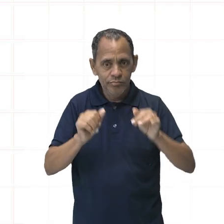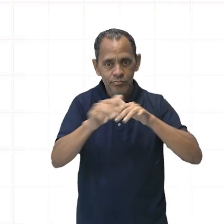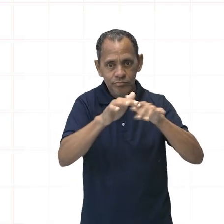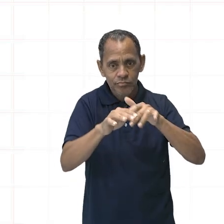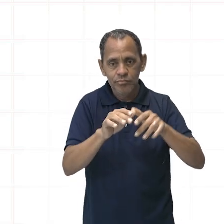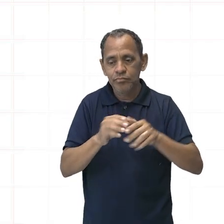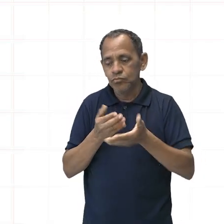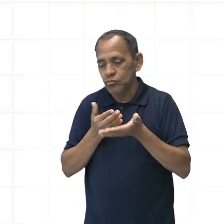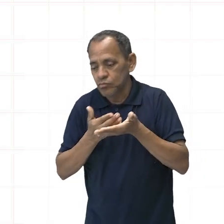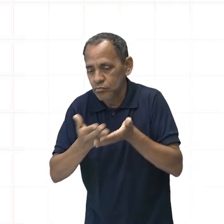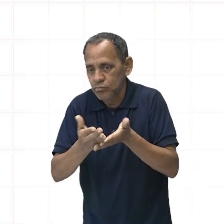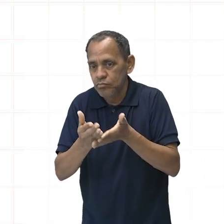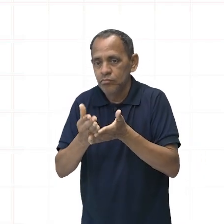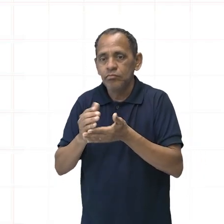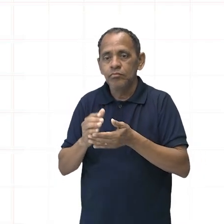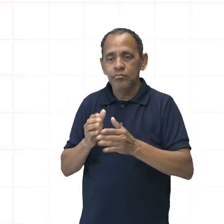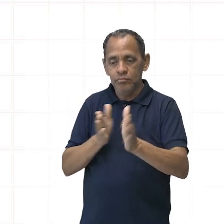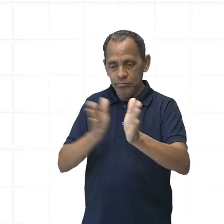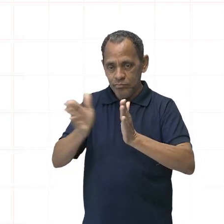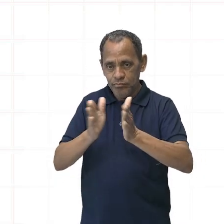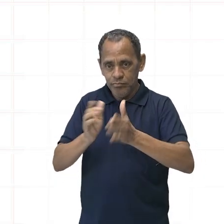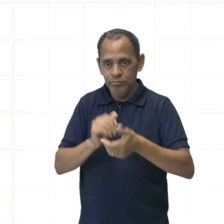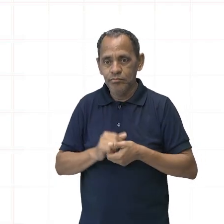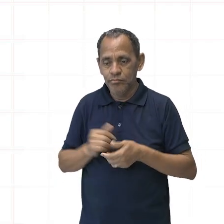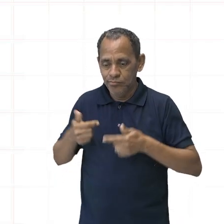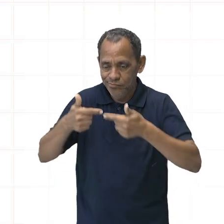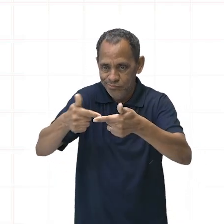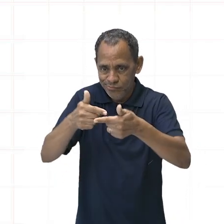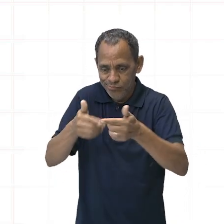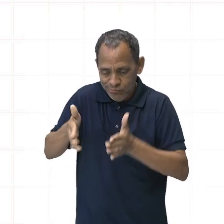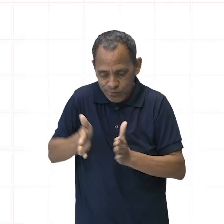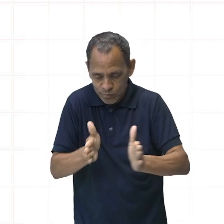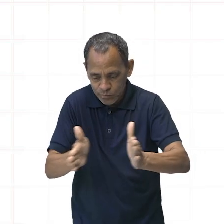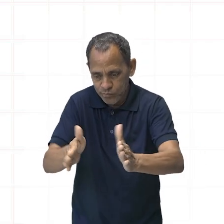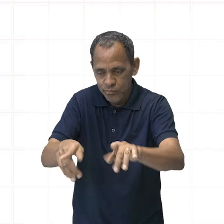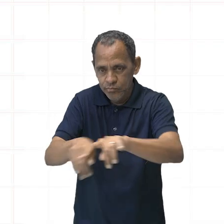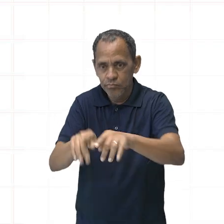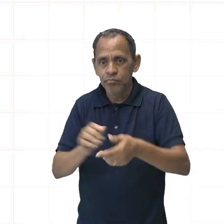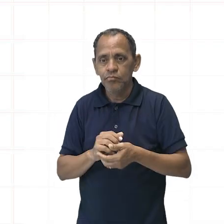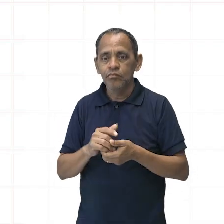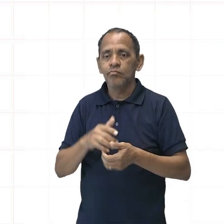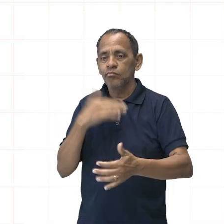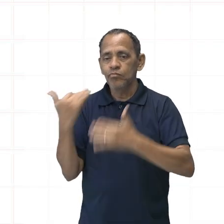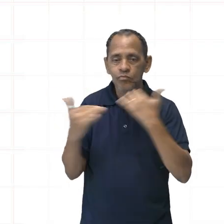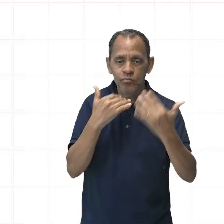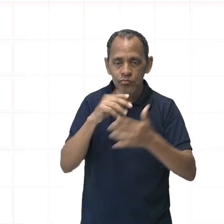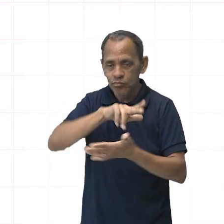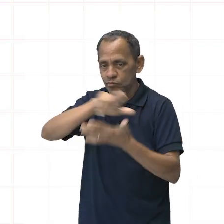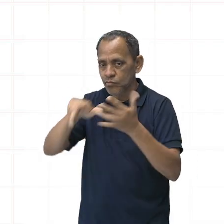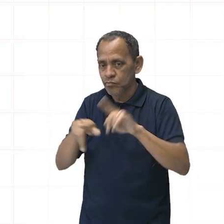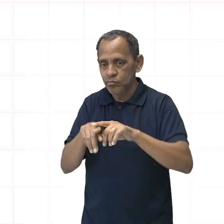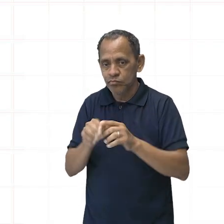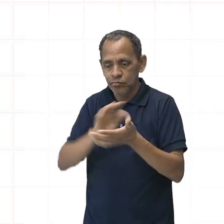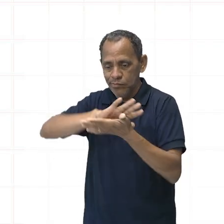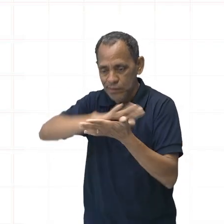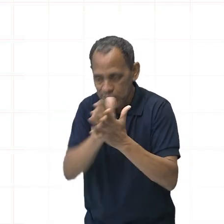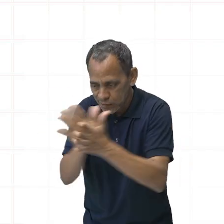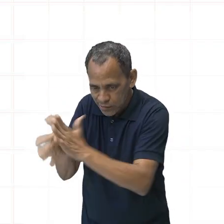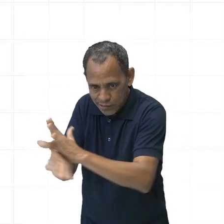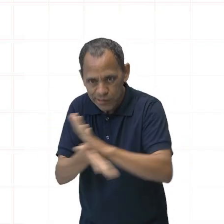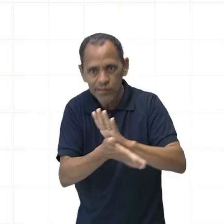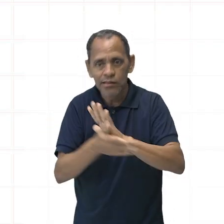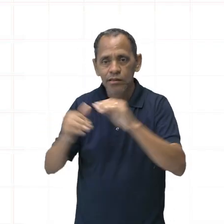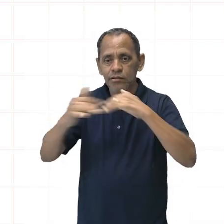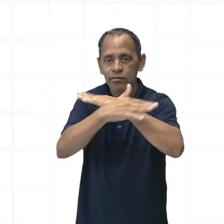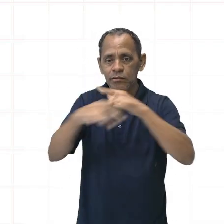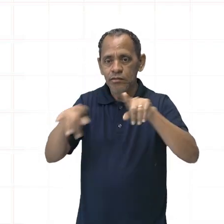Trincheiras. Qual vai ser a consequência desse momento? Milhares de mortos e feridos, destruição de cidades e